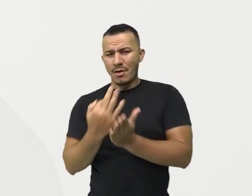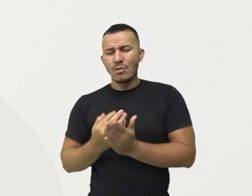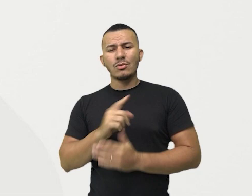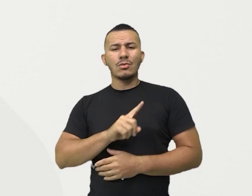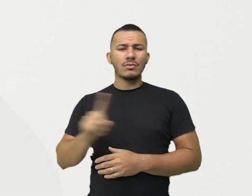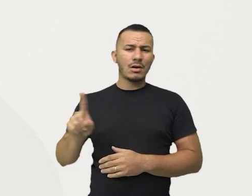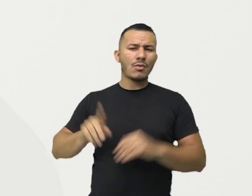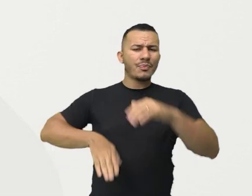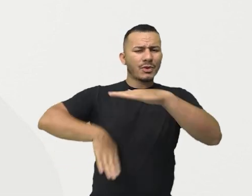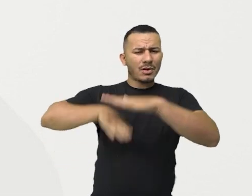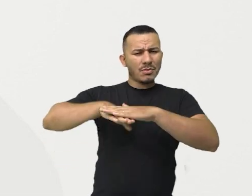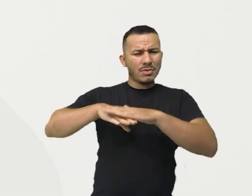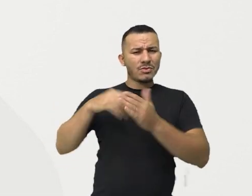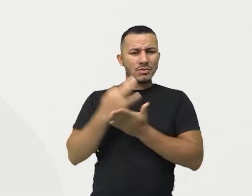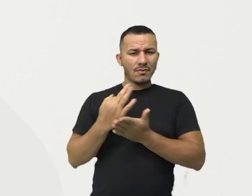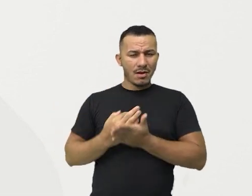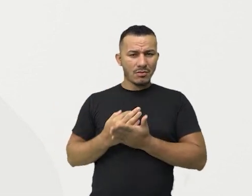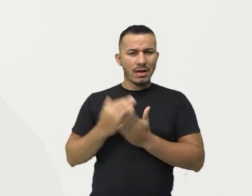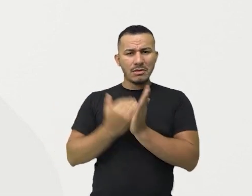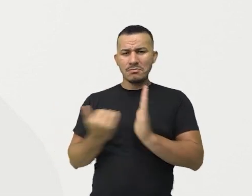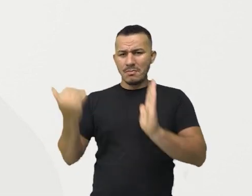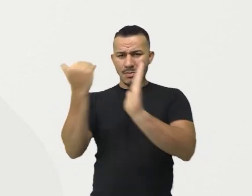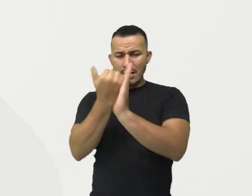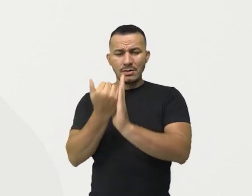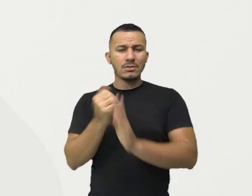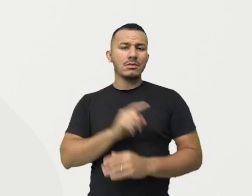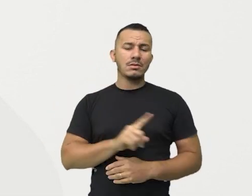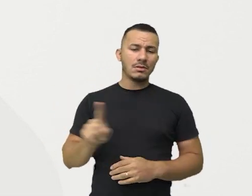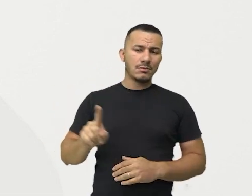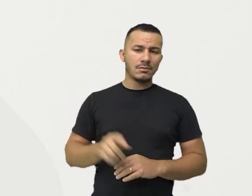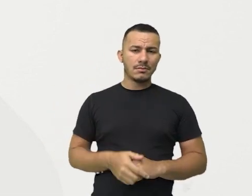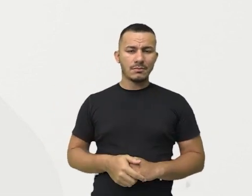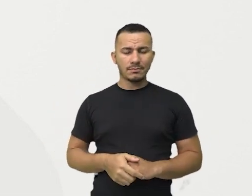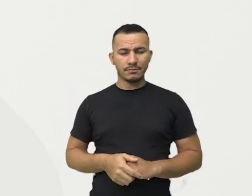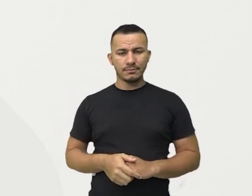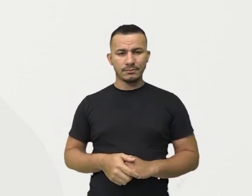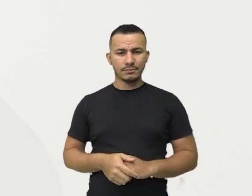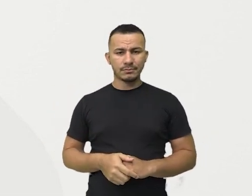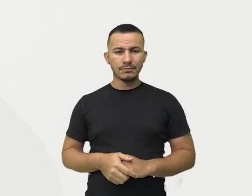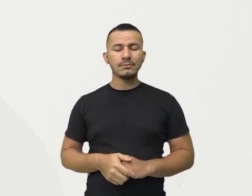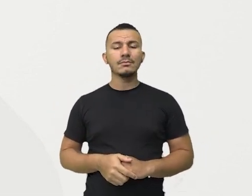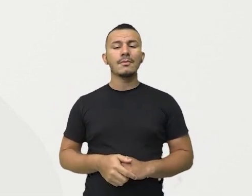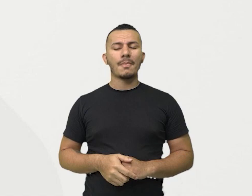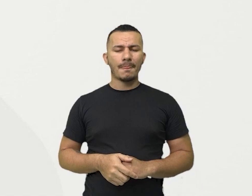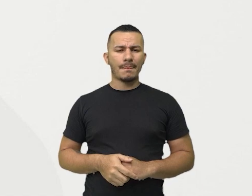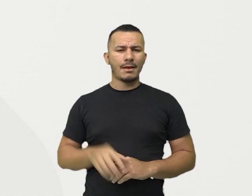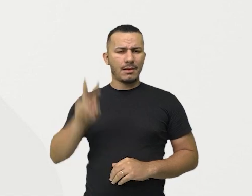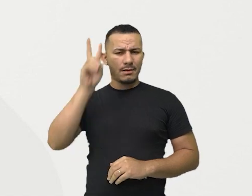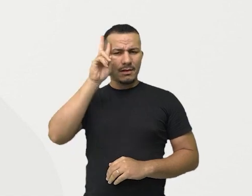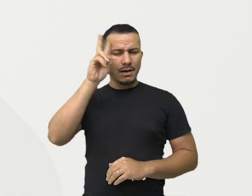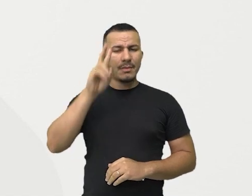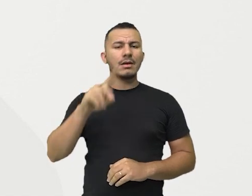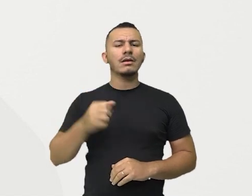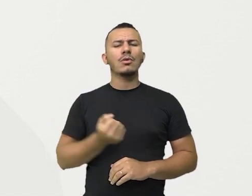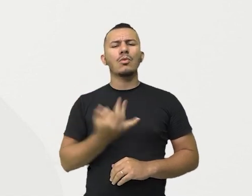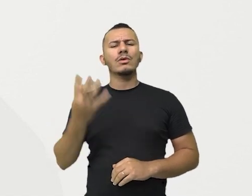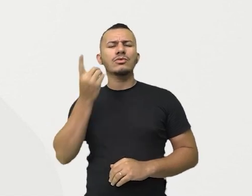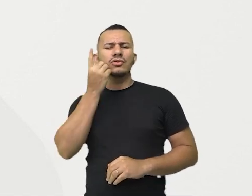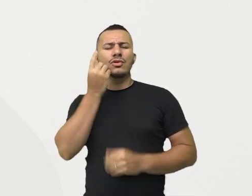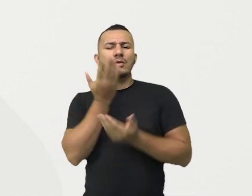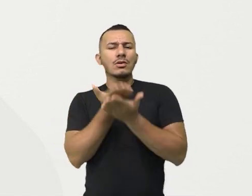O limite de falta permitido? Compõe então comigo. Atenção, quantos dias são letivos?